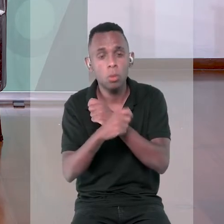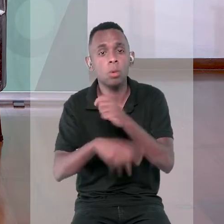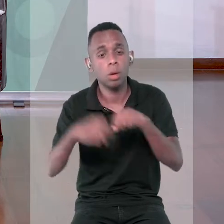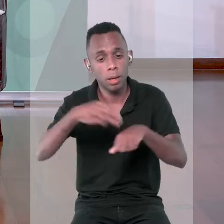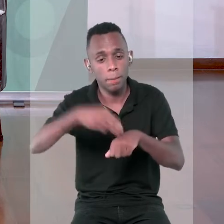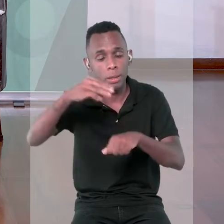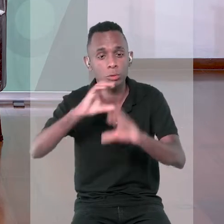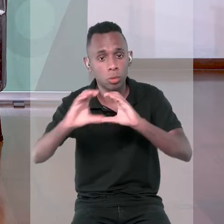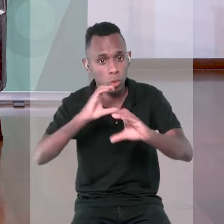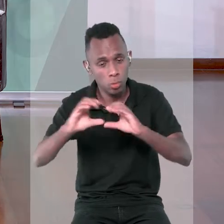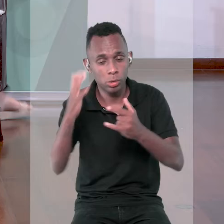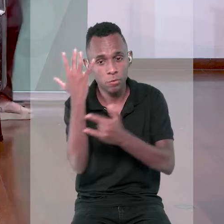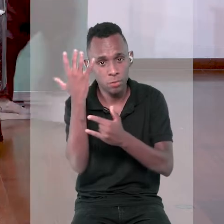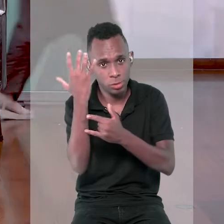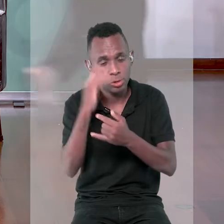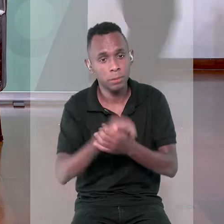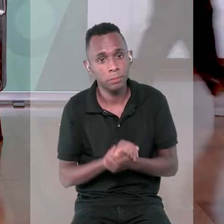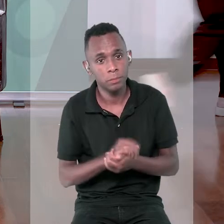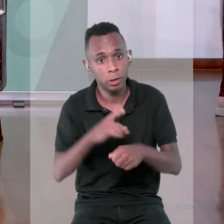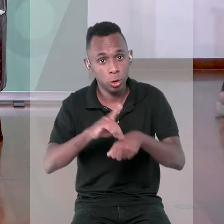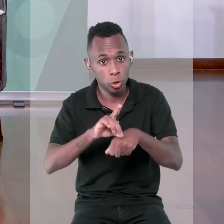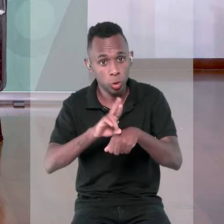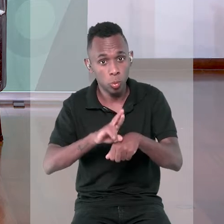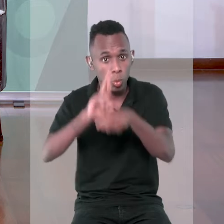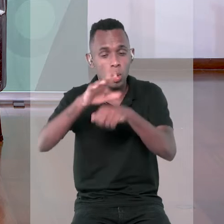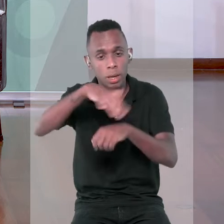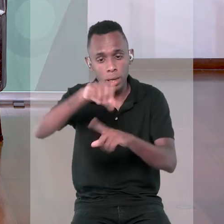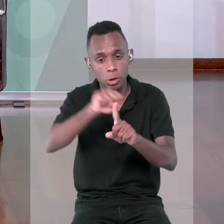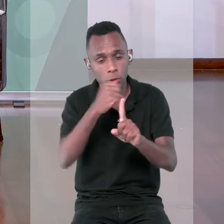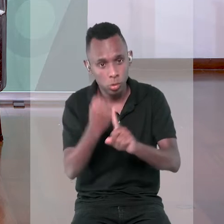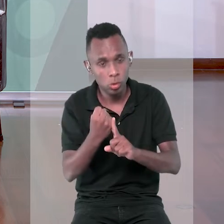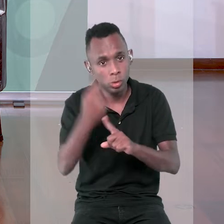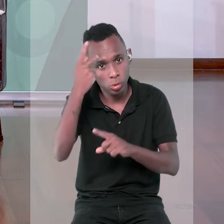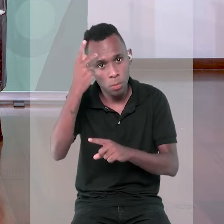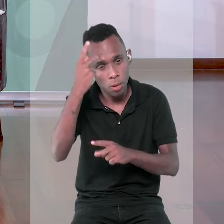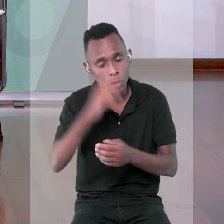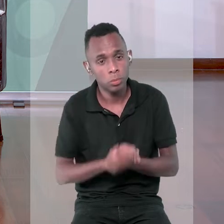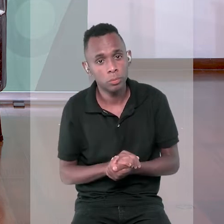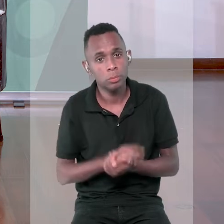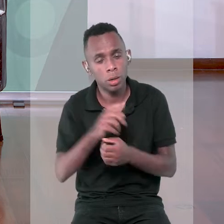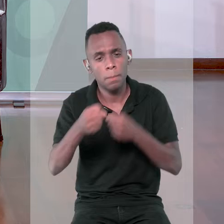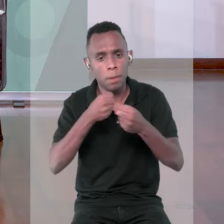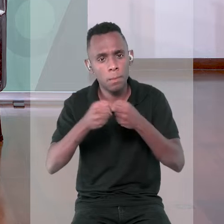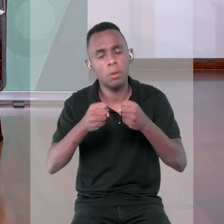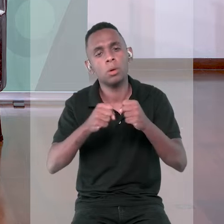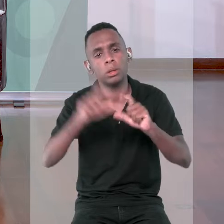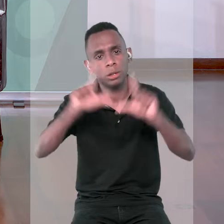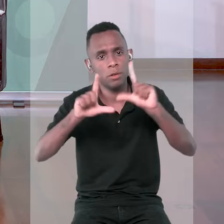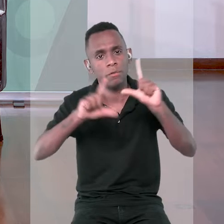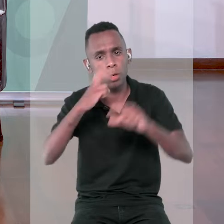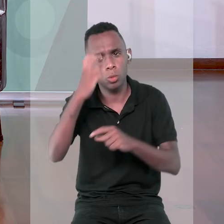em comunicação pela UFMG, doutora em sociologia pela USP, foi repórter da TV